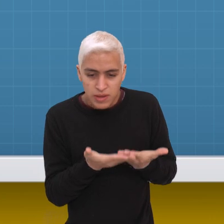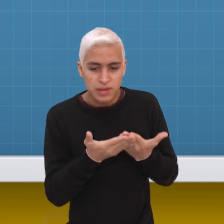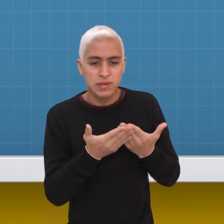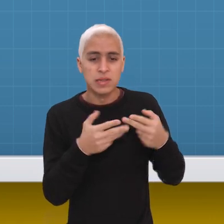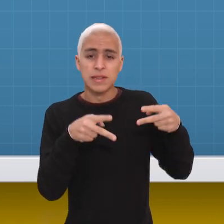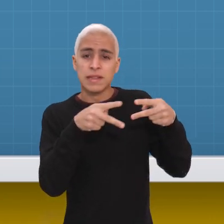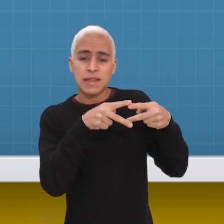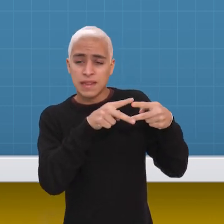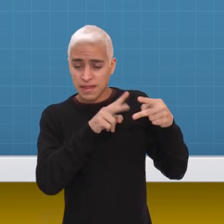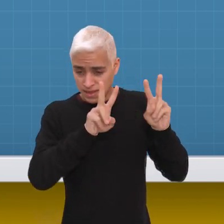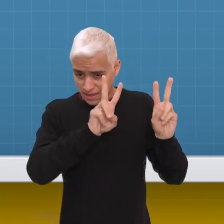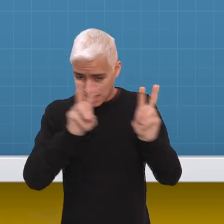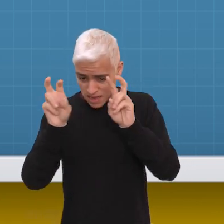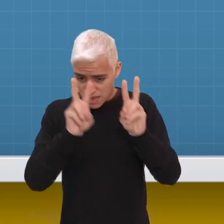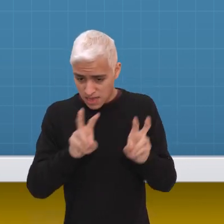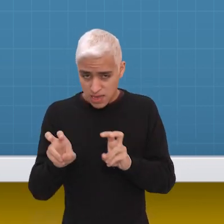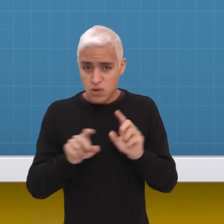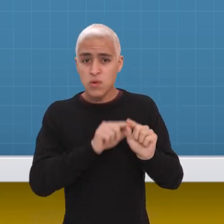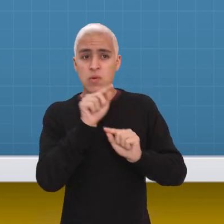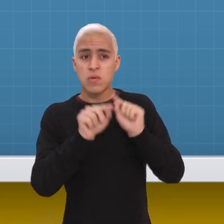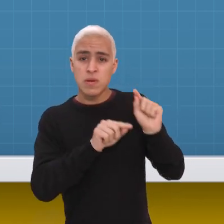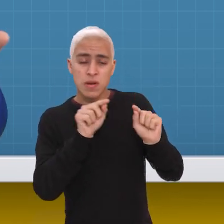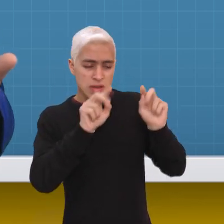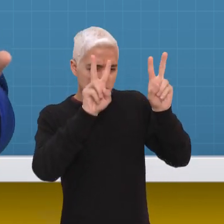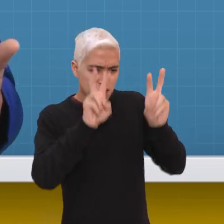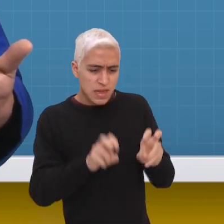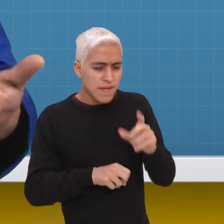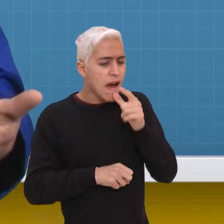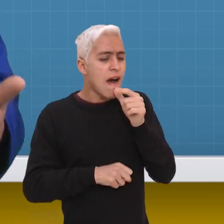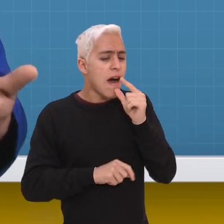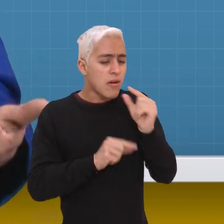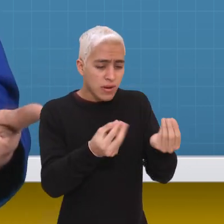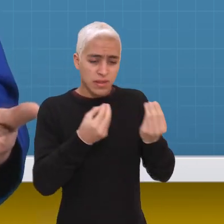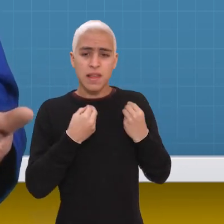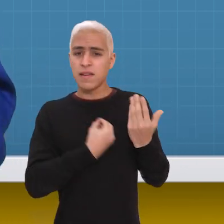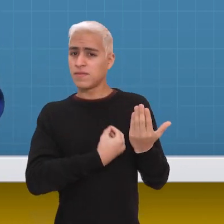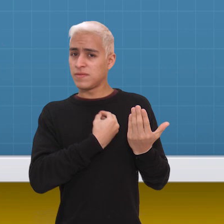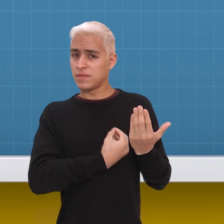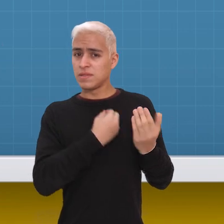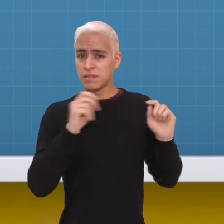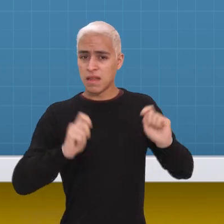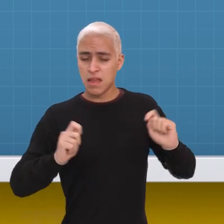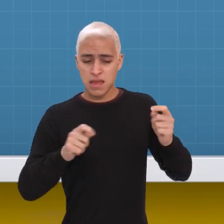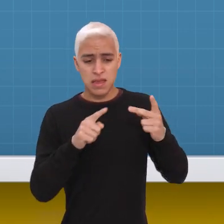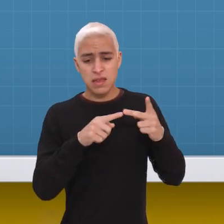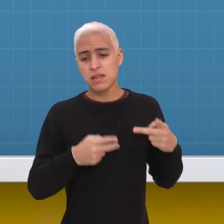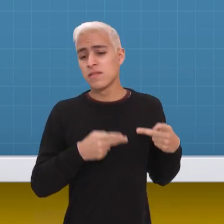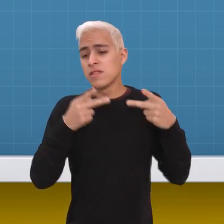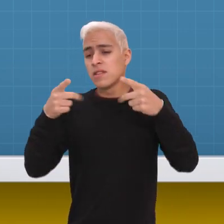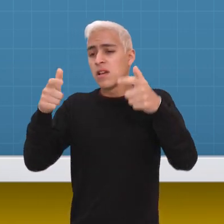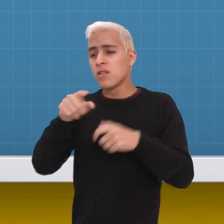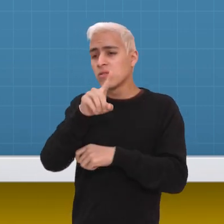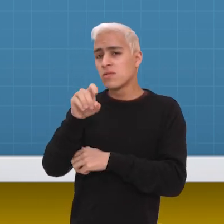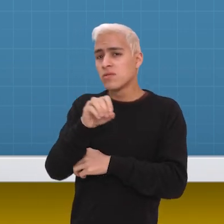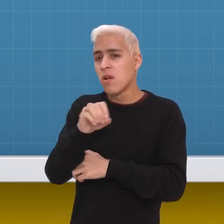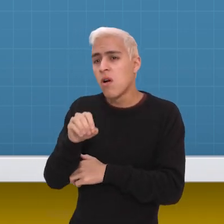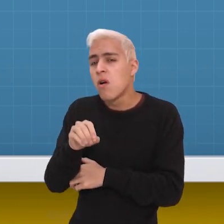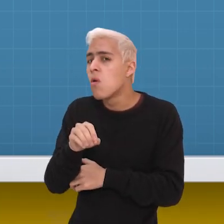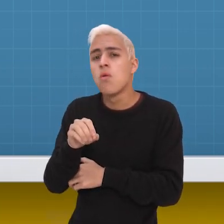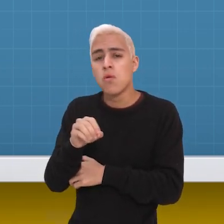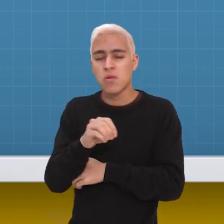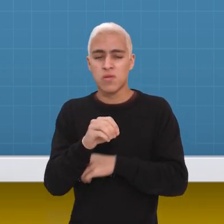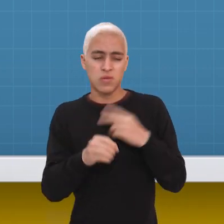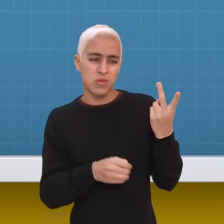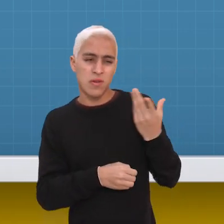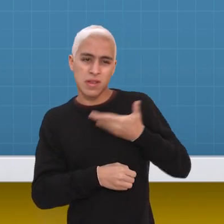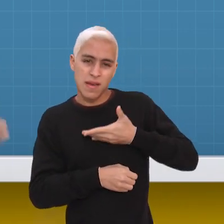trabalhamos dois temas. Trabalhamos o tema água como fonte de vida e fizemos uma visita ao zoológico com dois